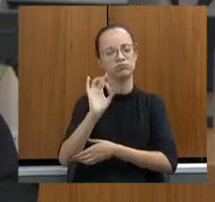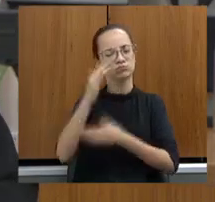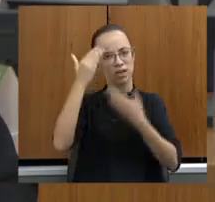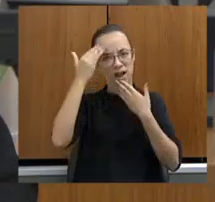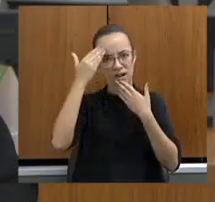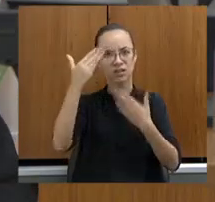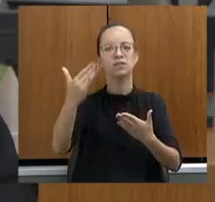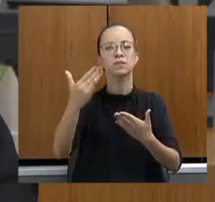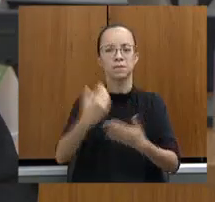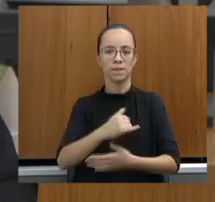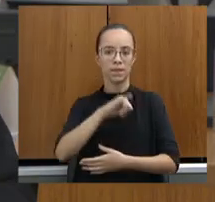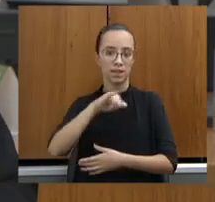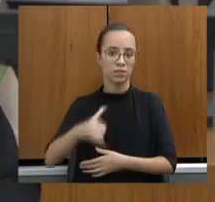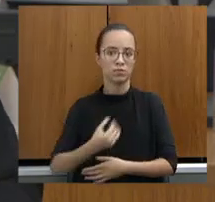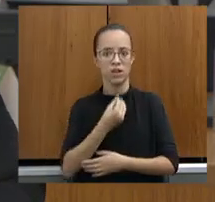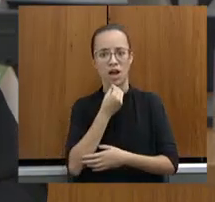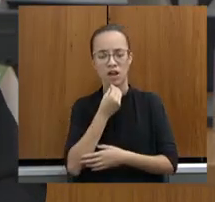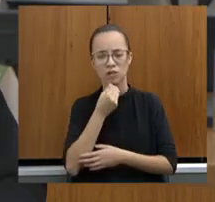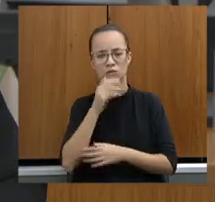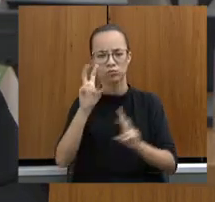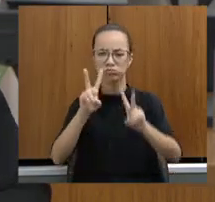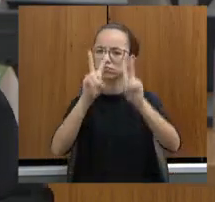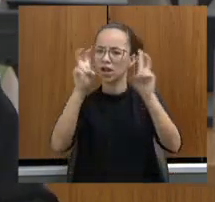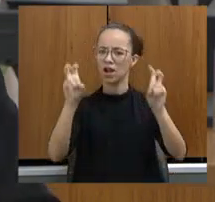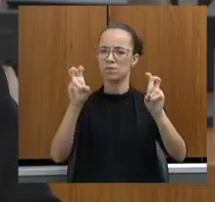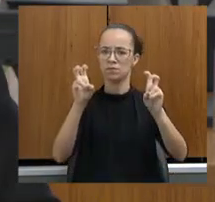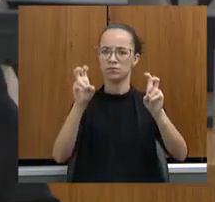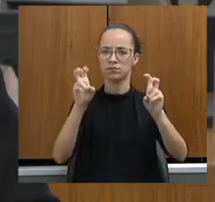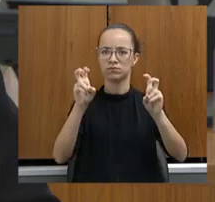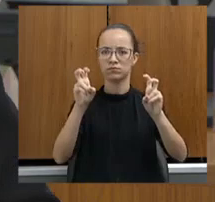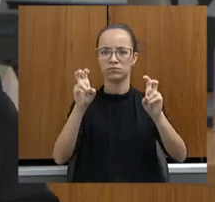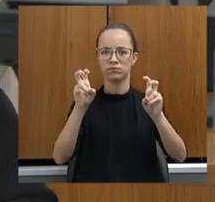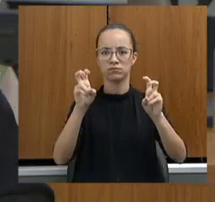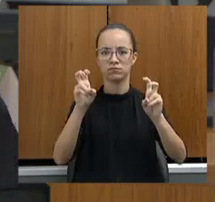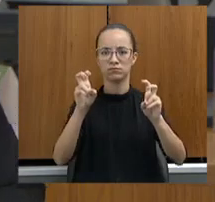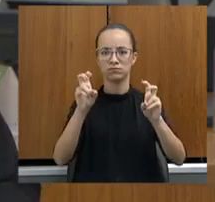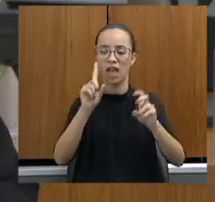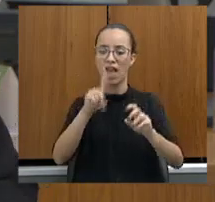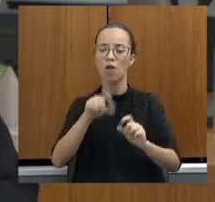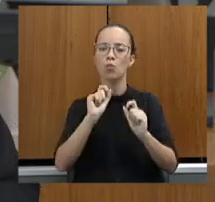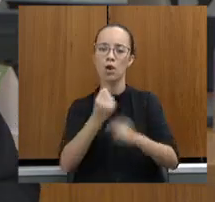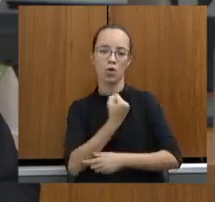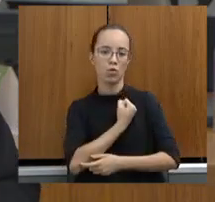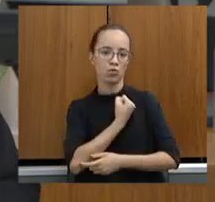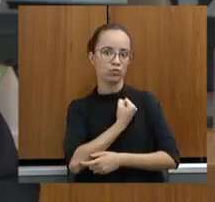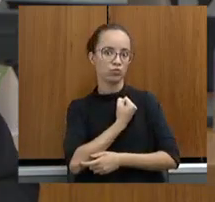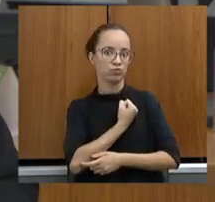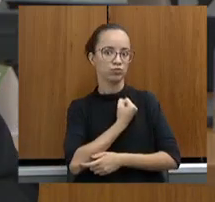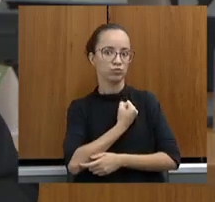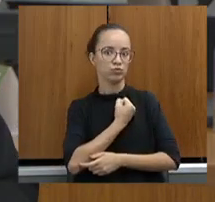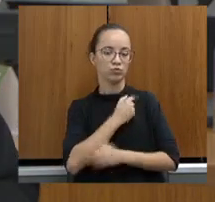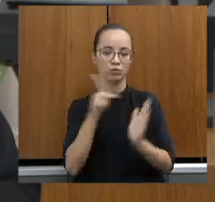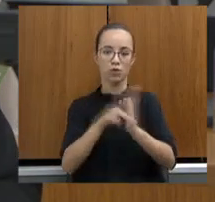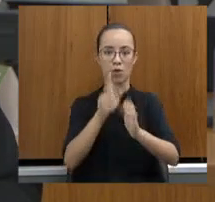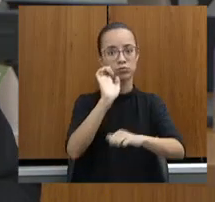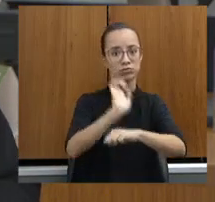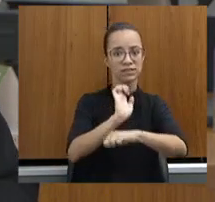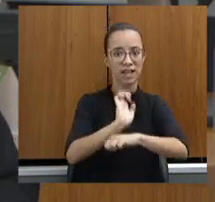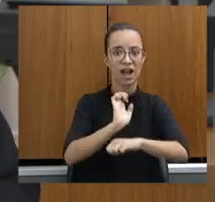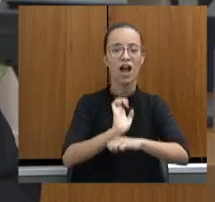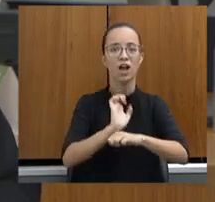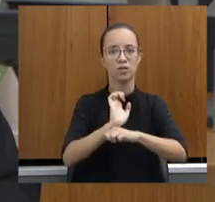a oportunidade a gente vai falar um pouco aqui sobre os números né do estado com relação